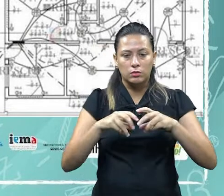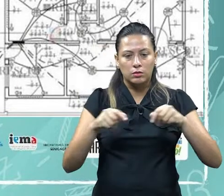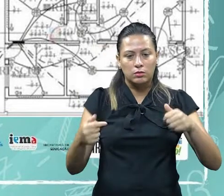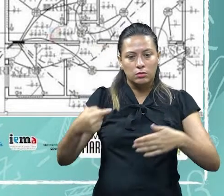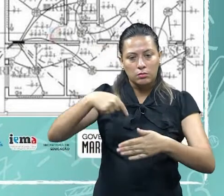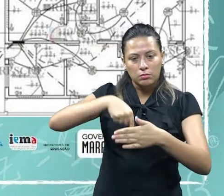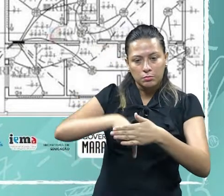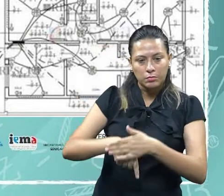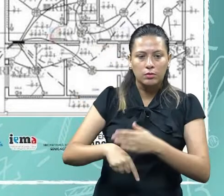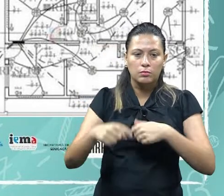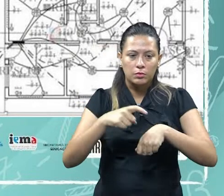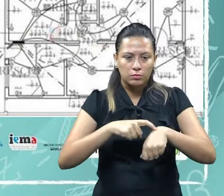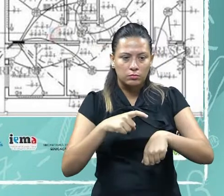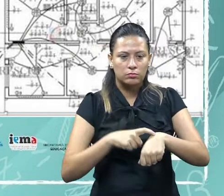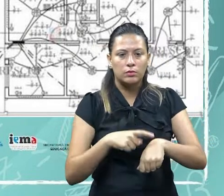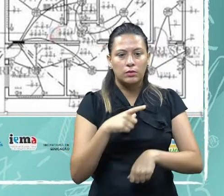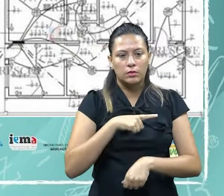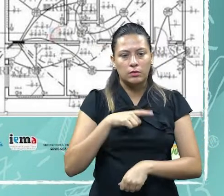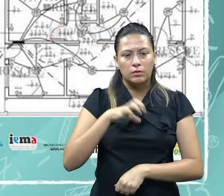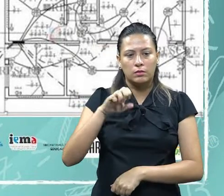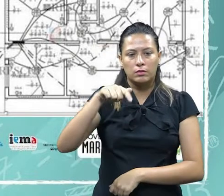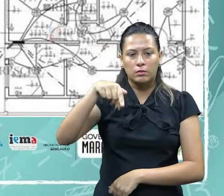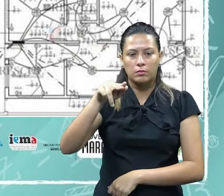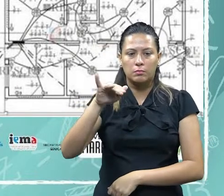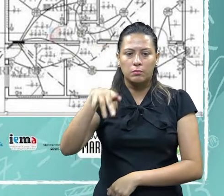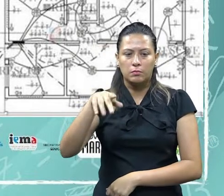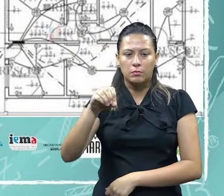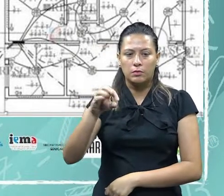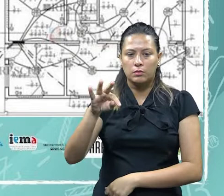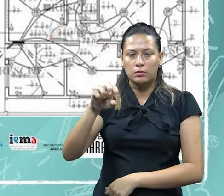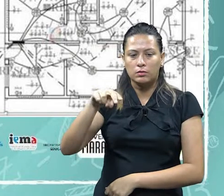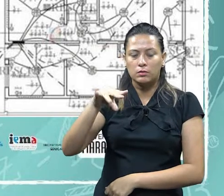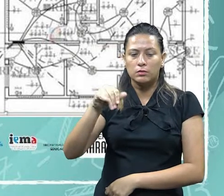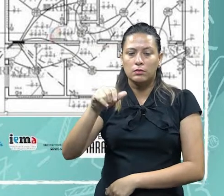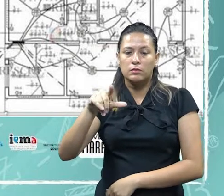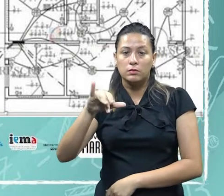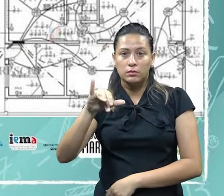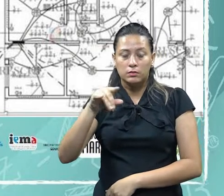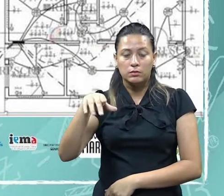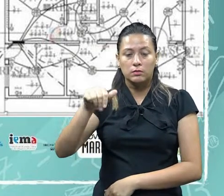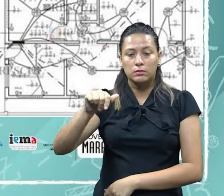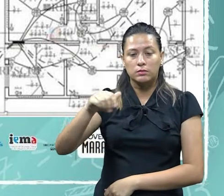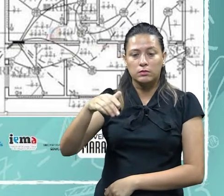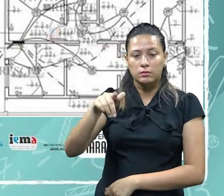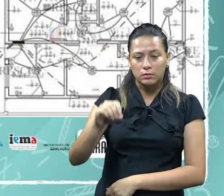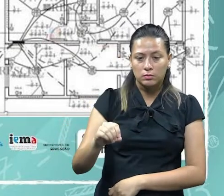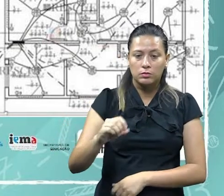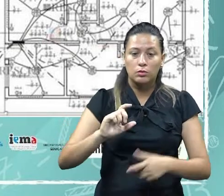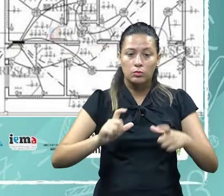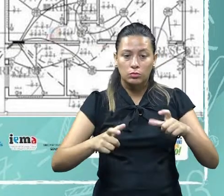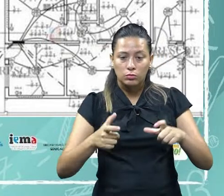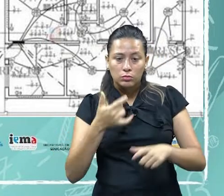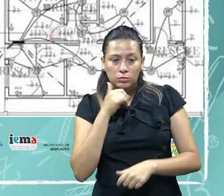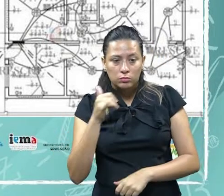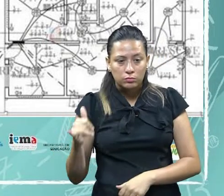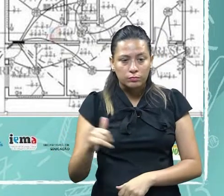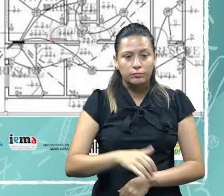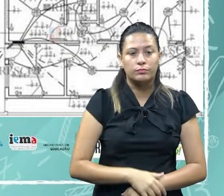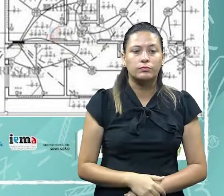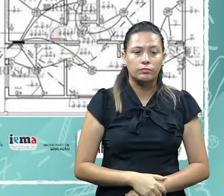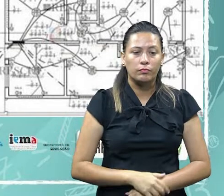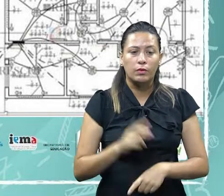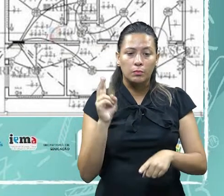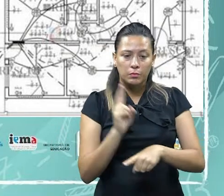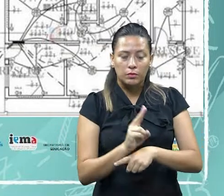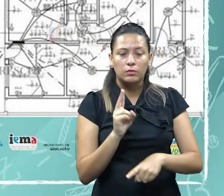de aterramento temporário com equipotencialização dos condutores do circuito, proteção dos elementos